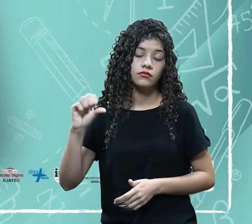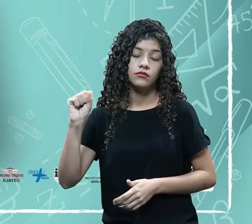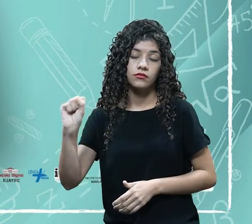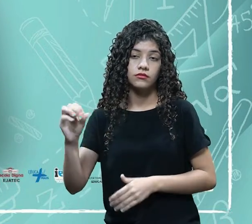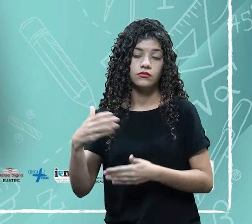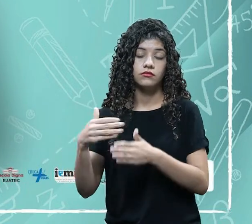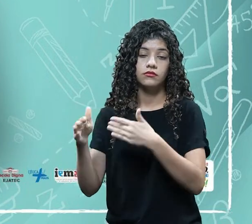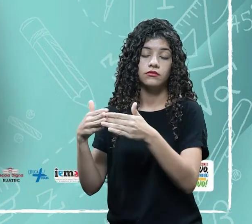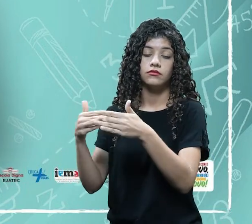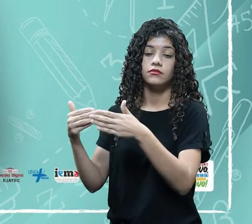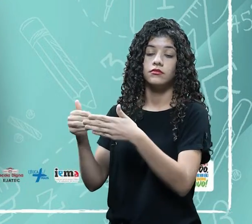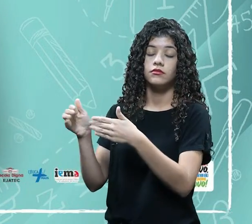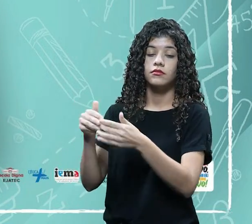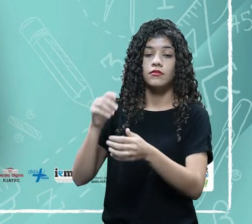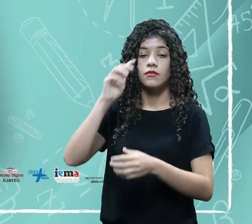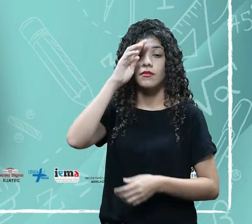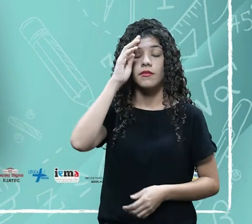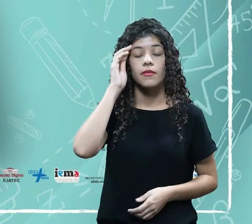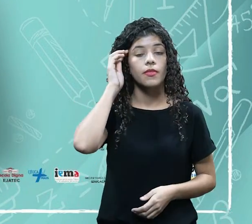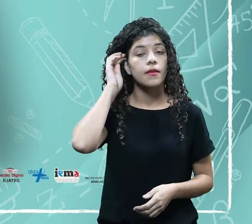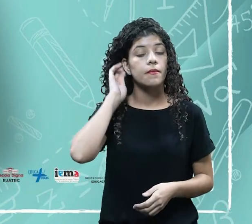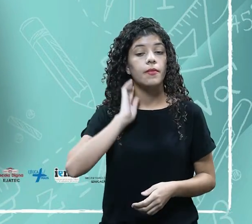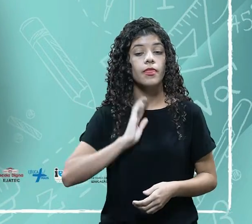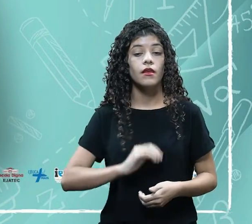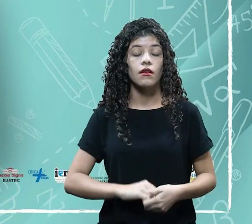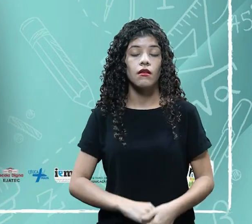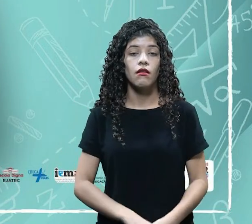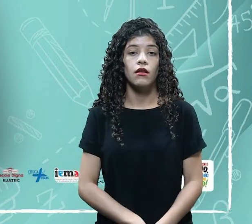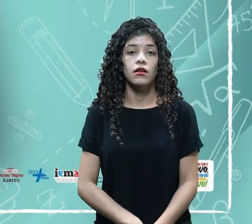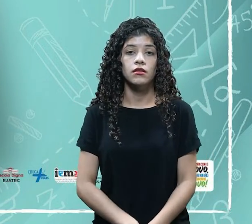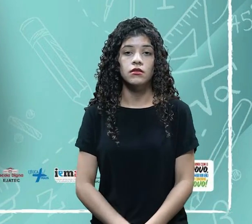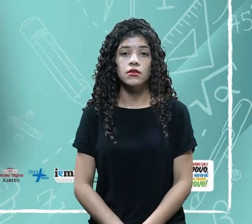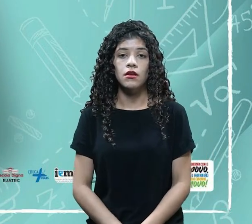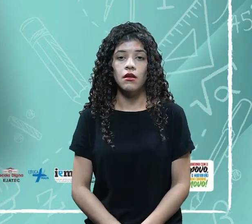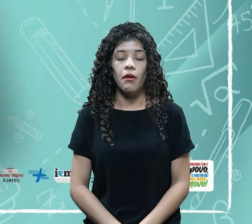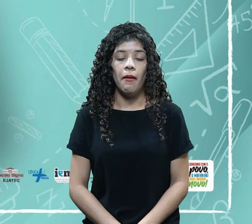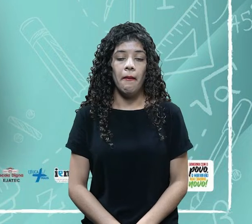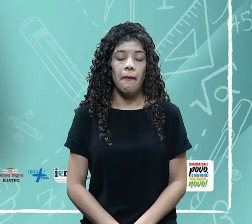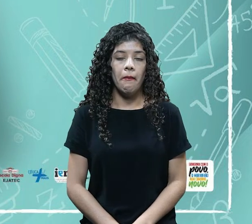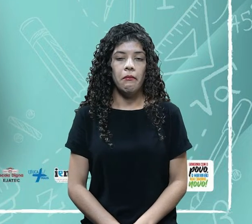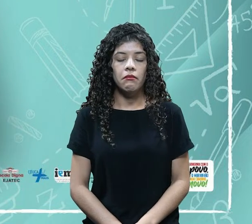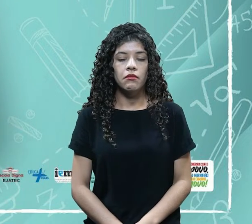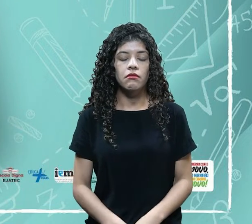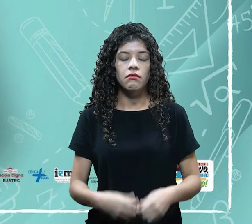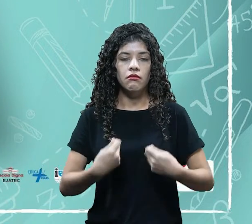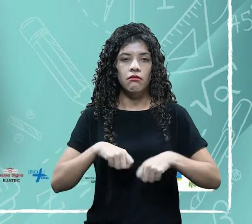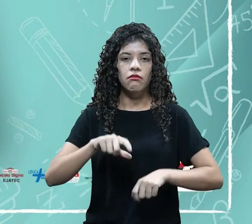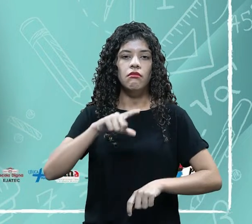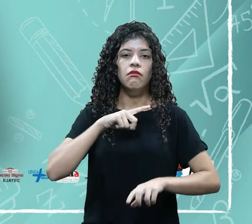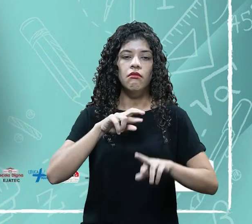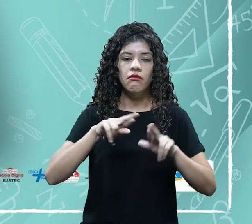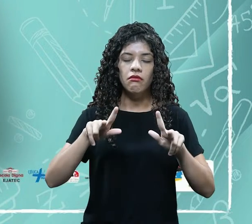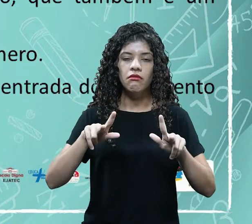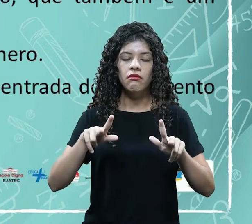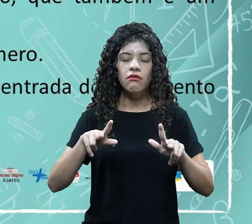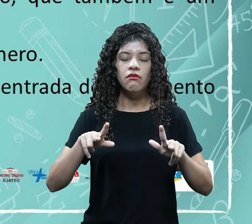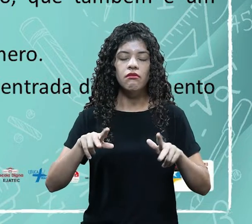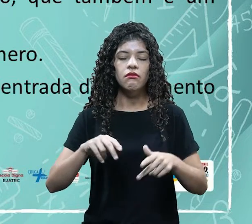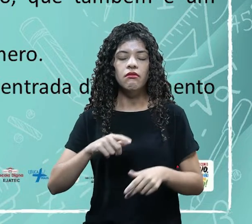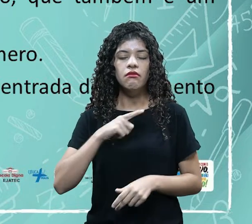contrato, 008 para solicitação de aposentadoria. Então, de fato, né, a gente tem essa